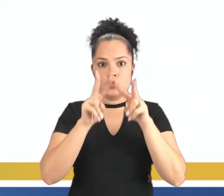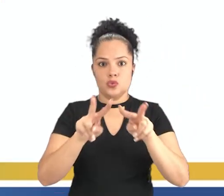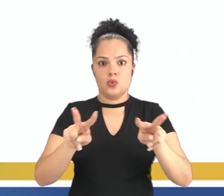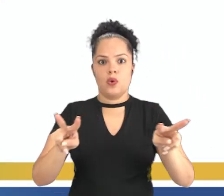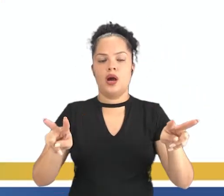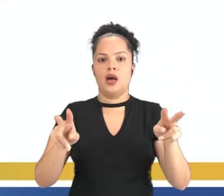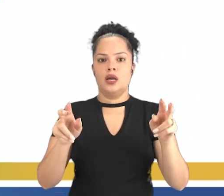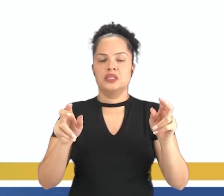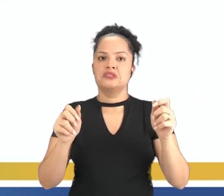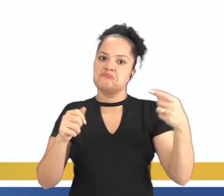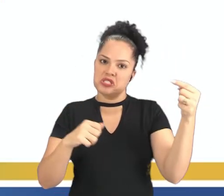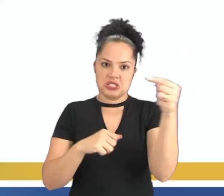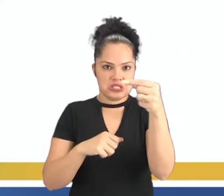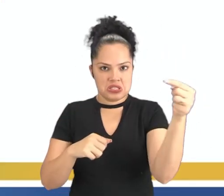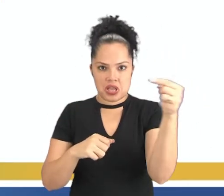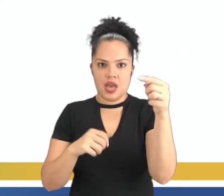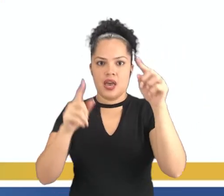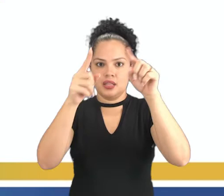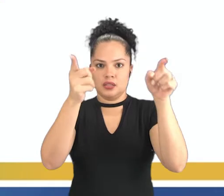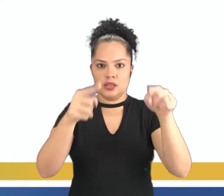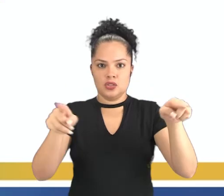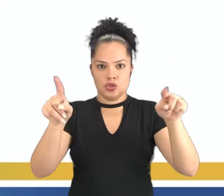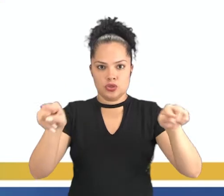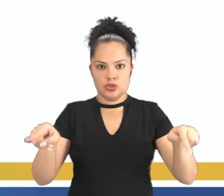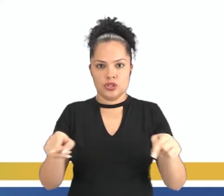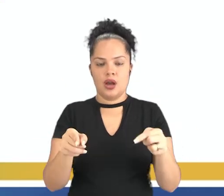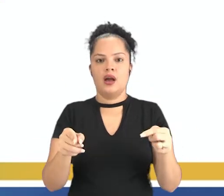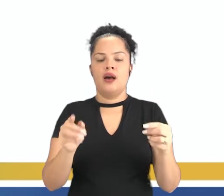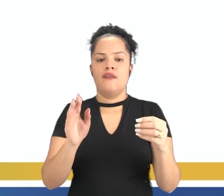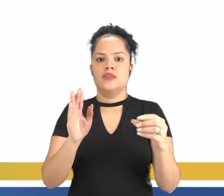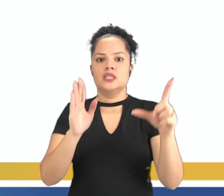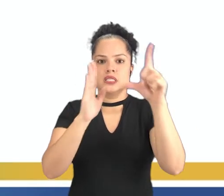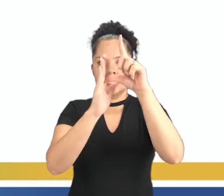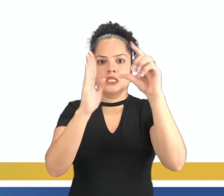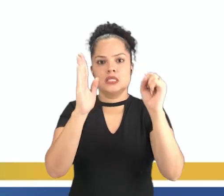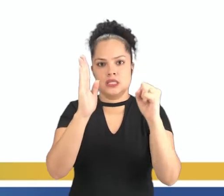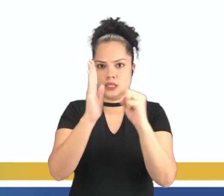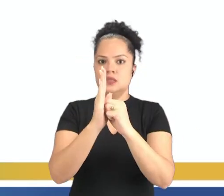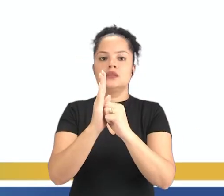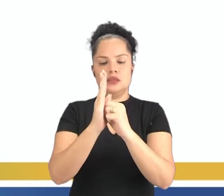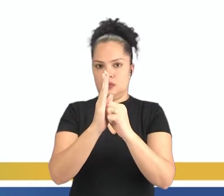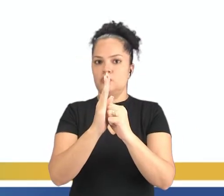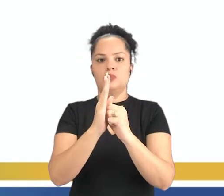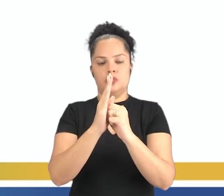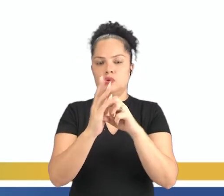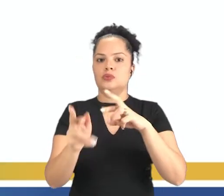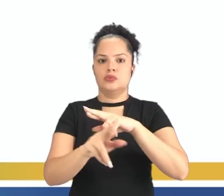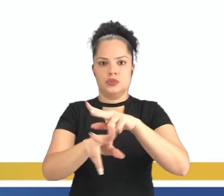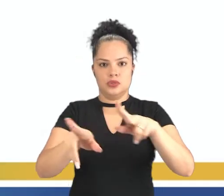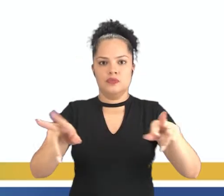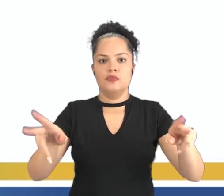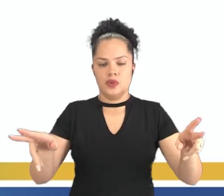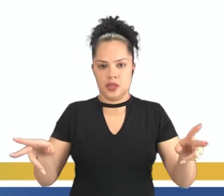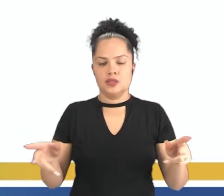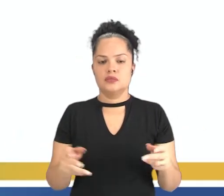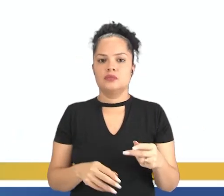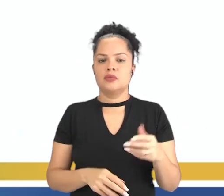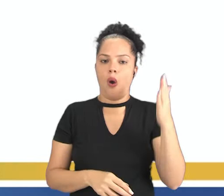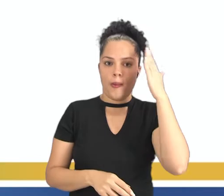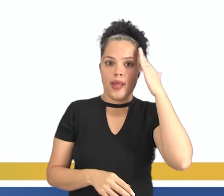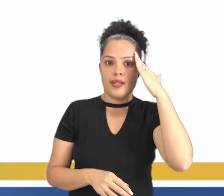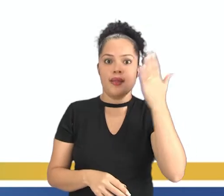sinais como setas, chaves e figuras gráficas. Vamos entender melhor a partir de um